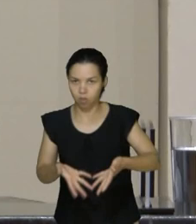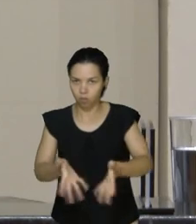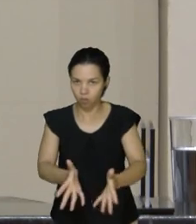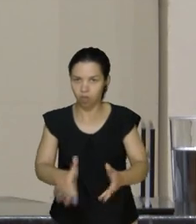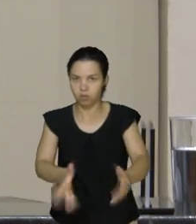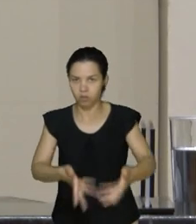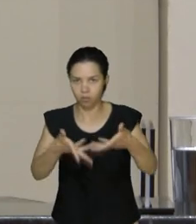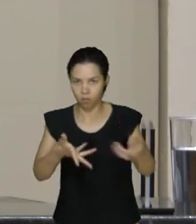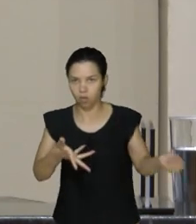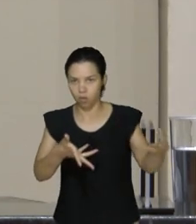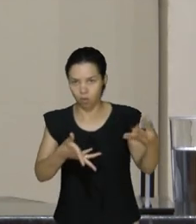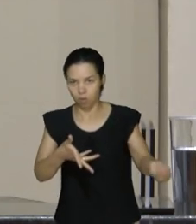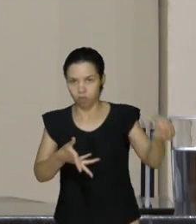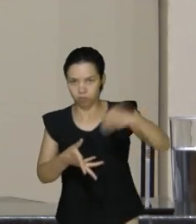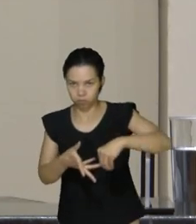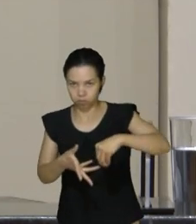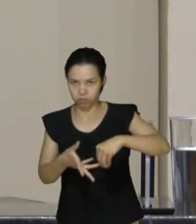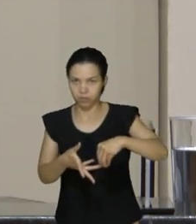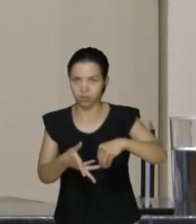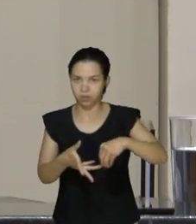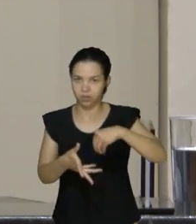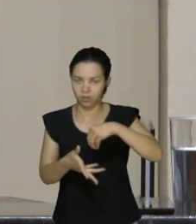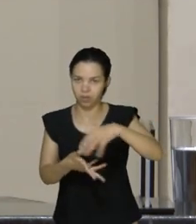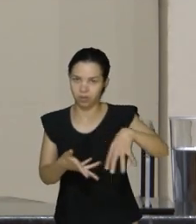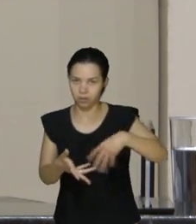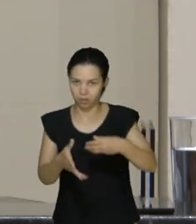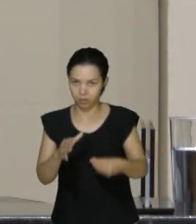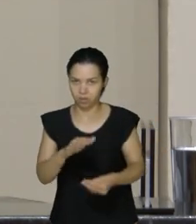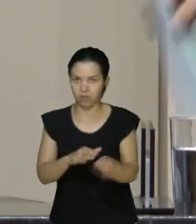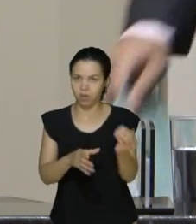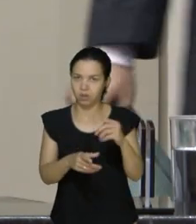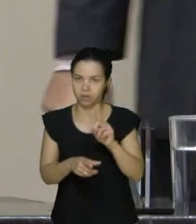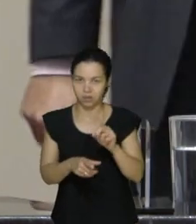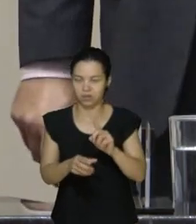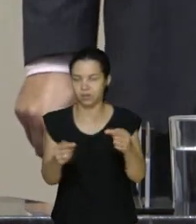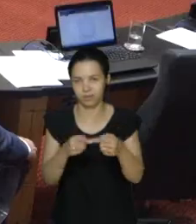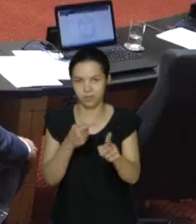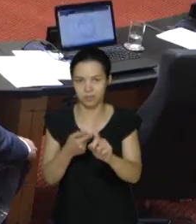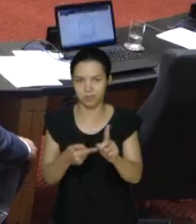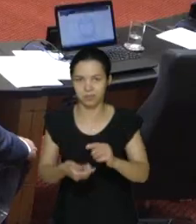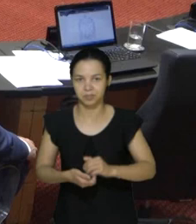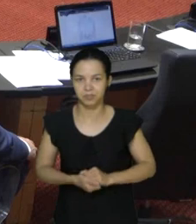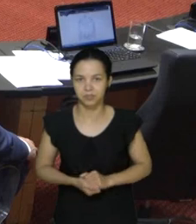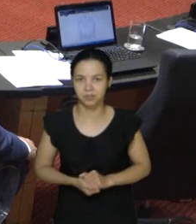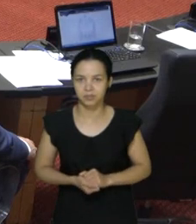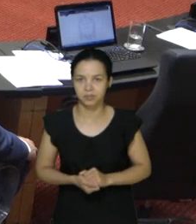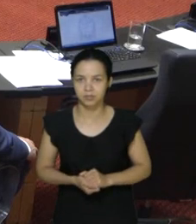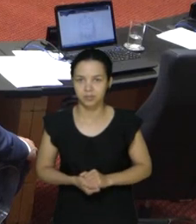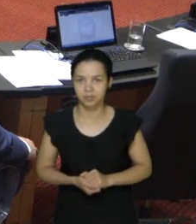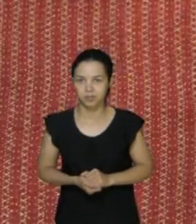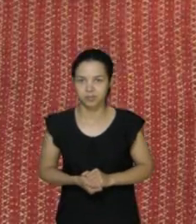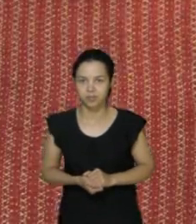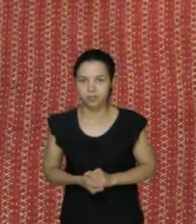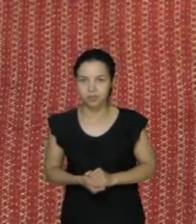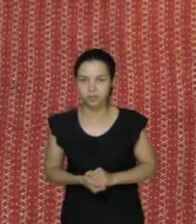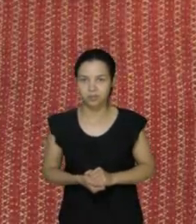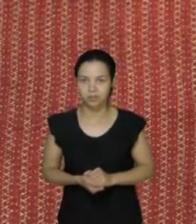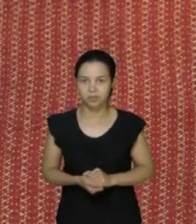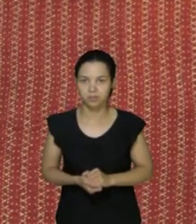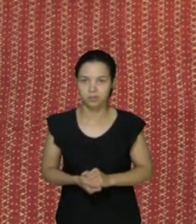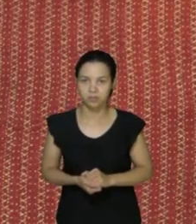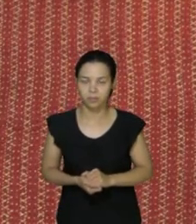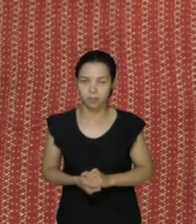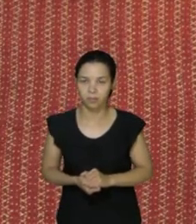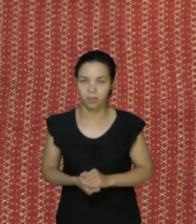novo ingrediente, não sendo cobertura e sim a massa do bolo. Deputada Luciana Incaminati. Não,